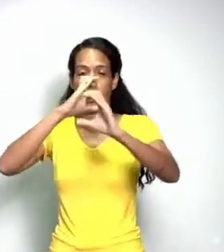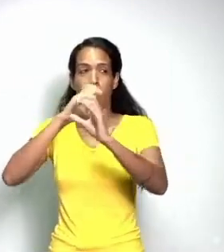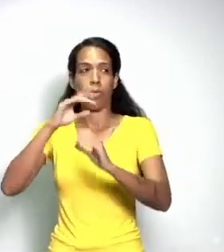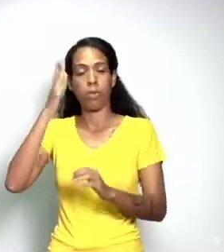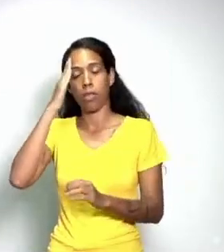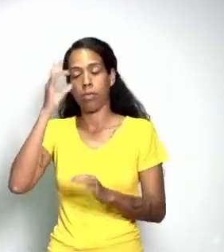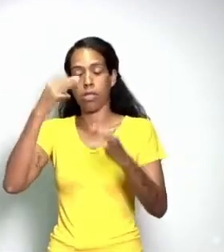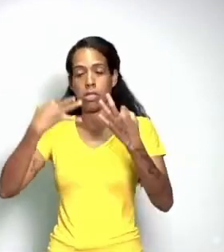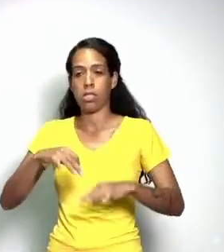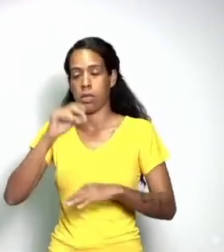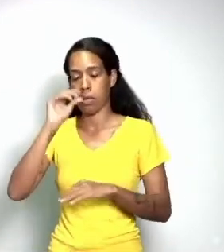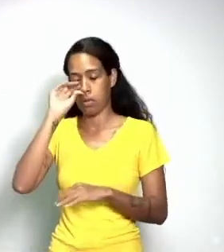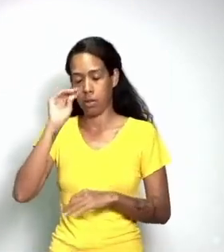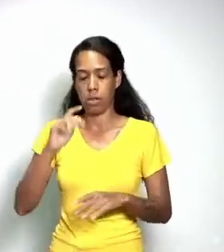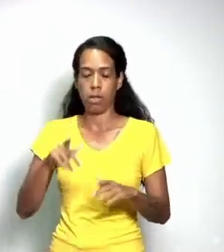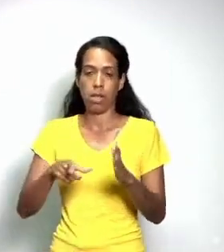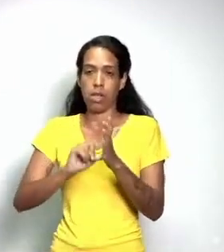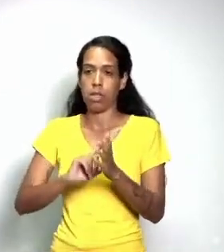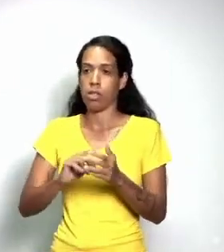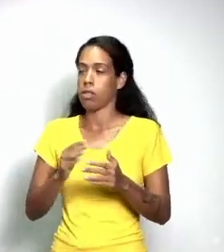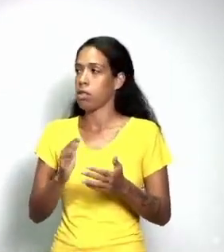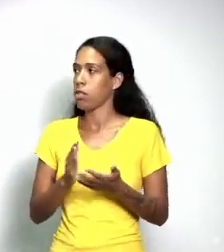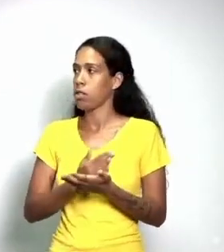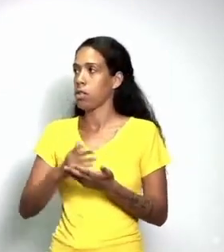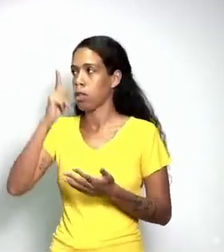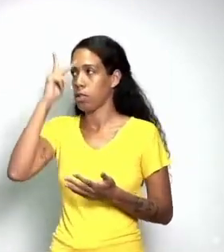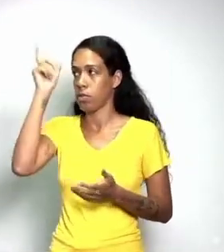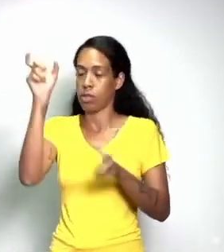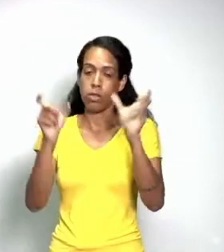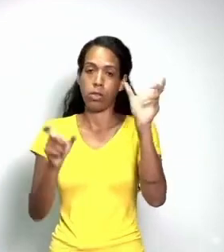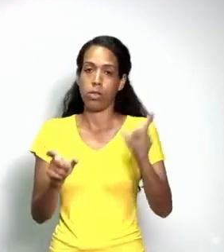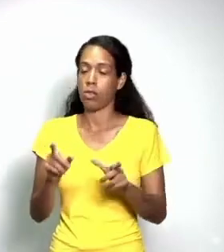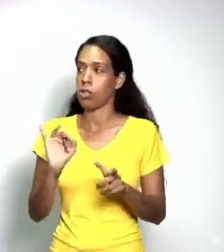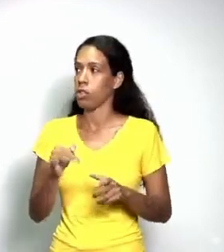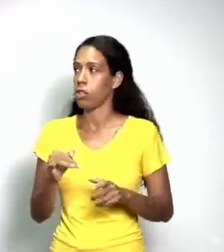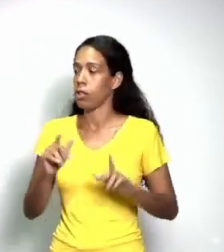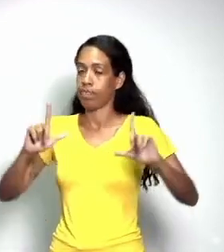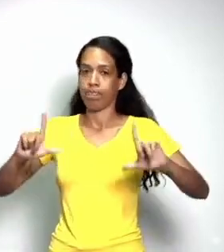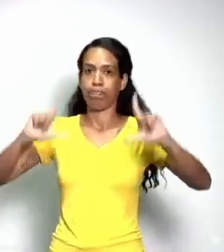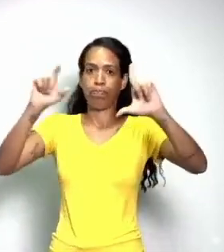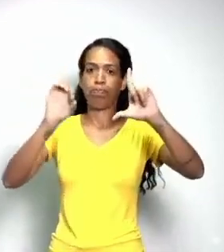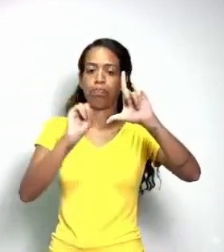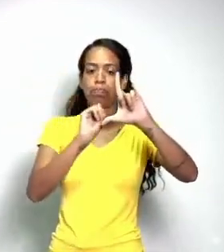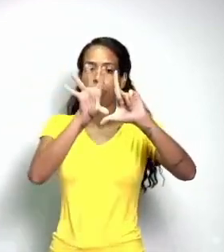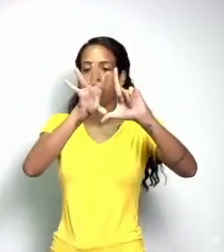tudo certinho, antes mesmo dos personagens estarem em tela, né?